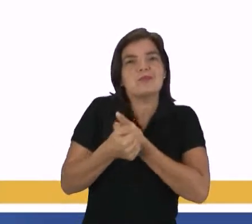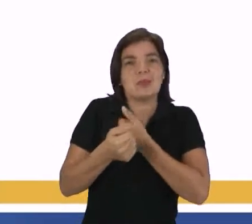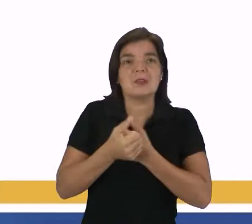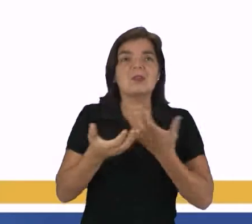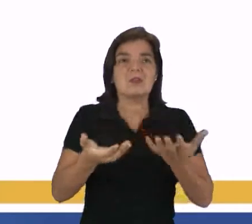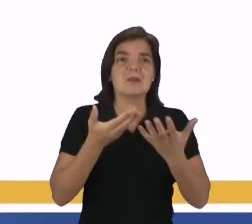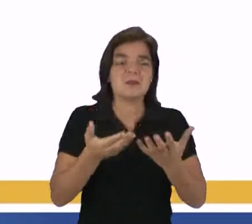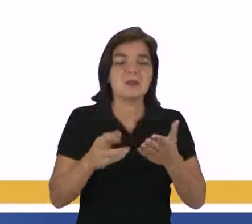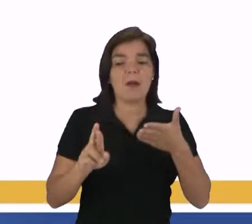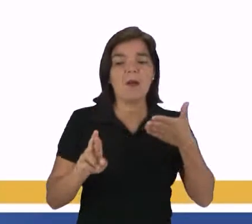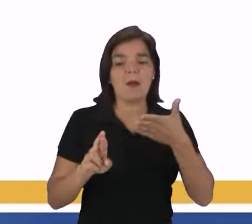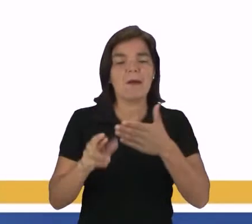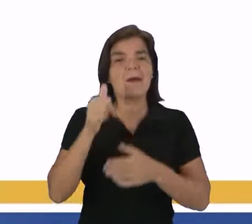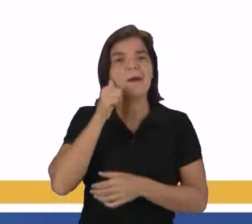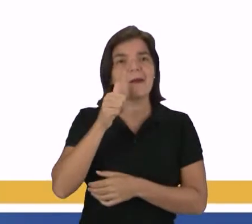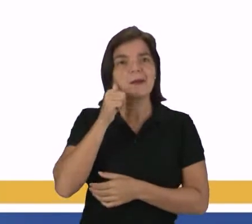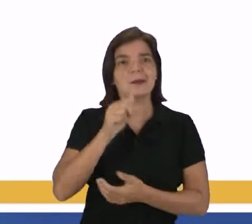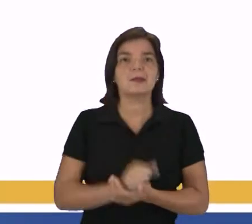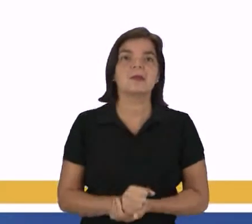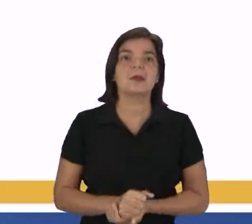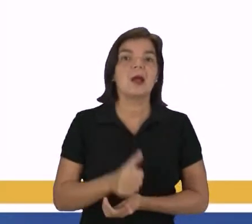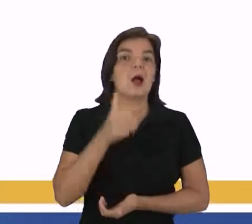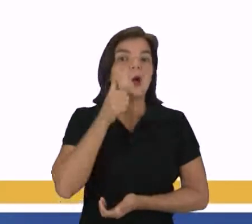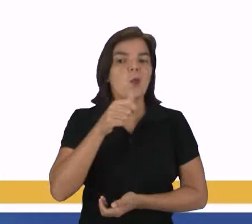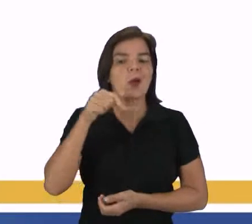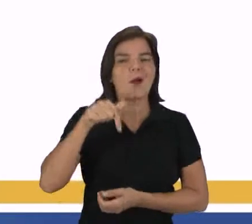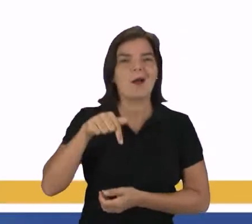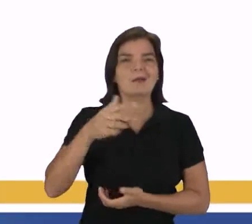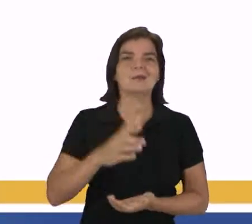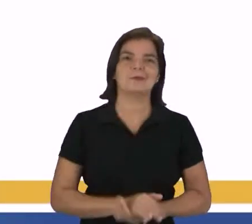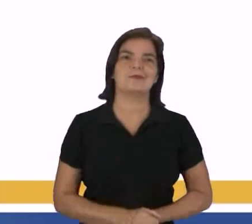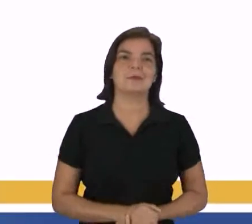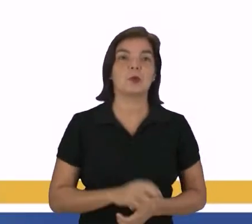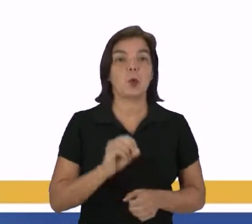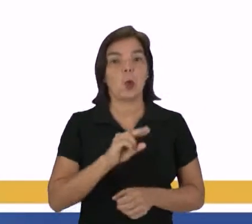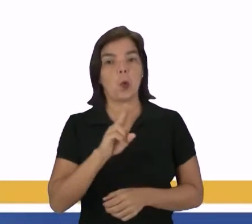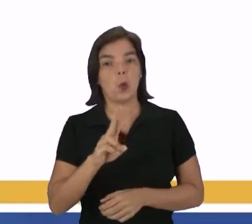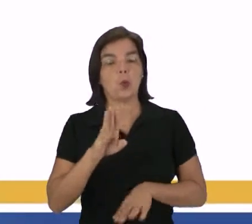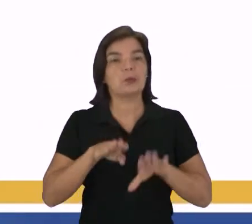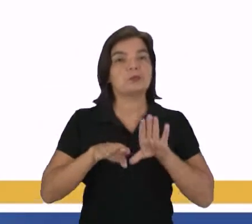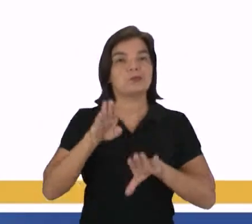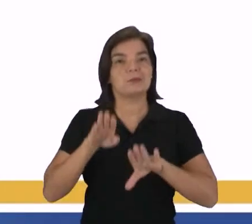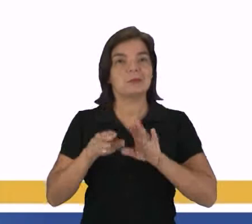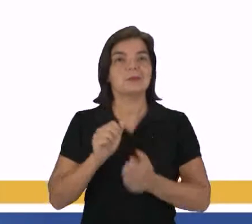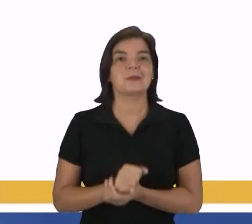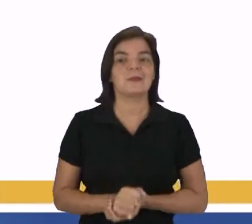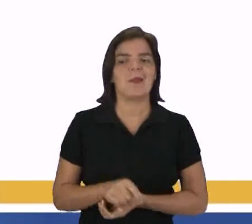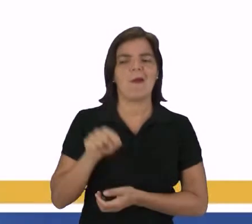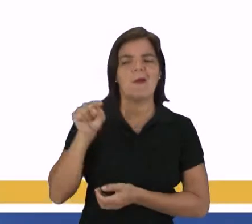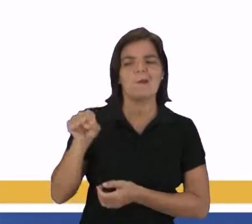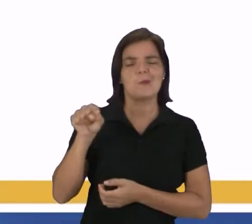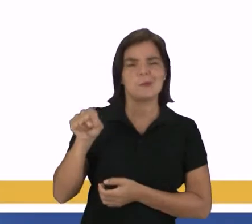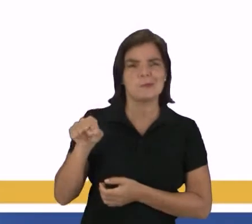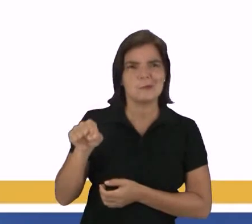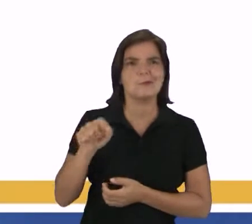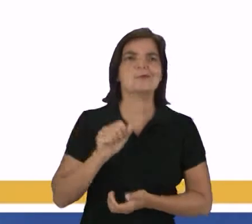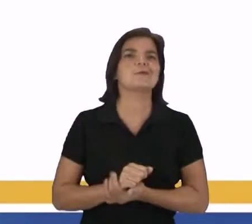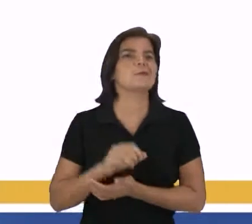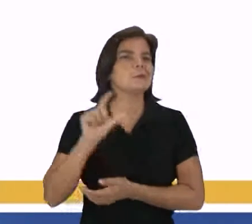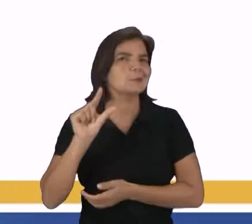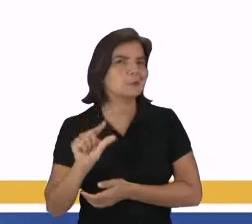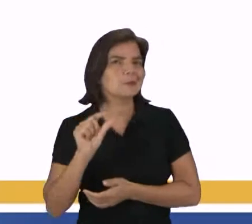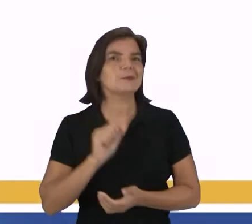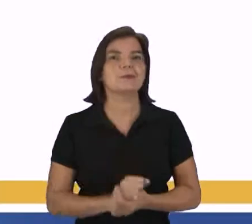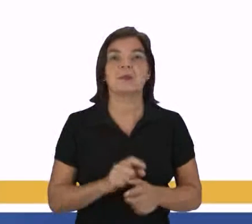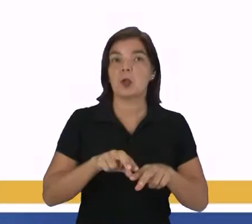e ele quisesse se referir a ela, dizia, a mulher aqui. Ou às vezes, esta